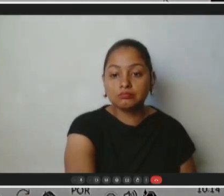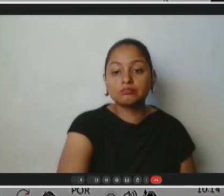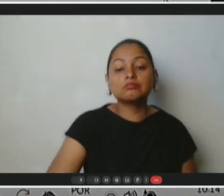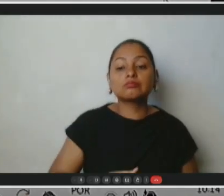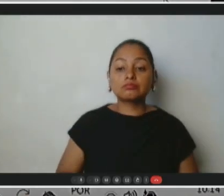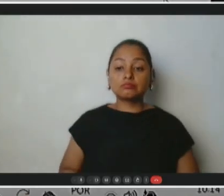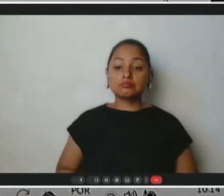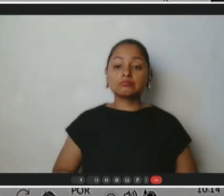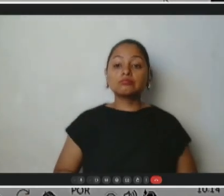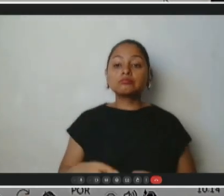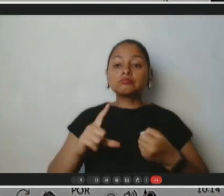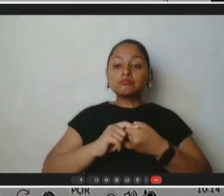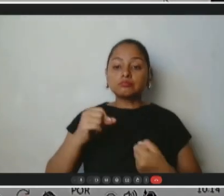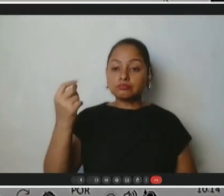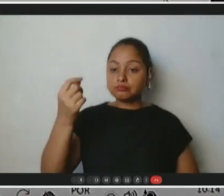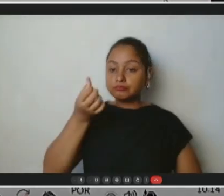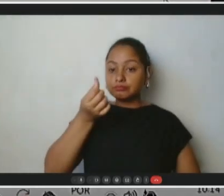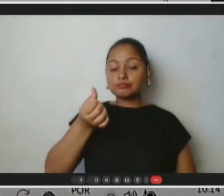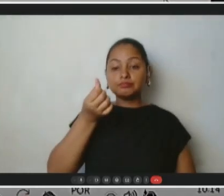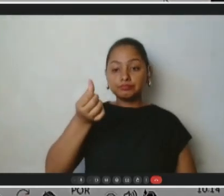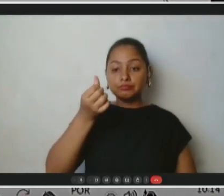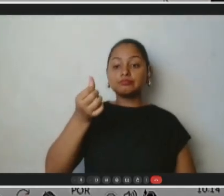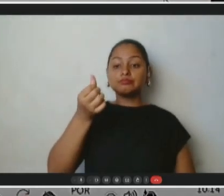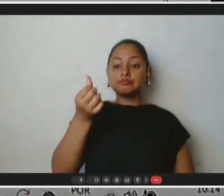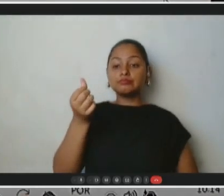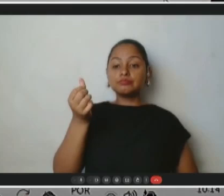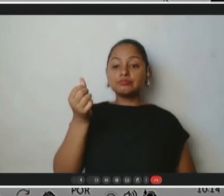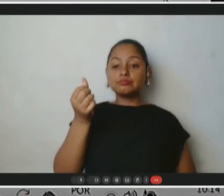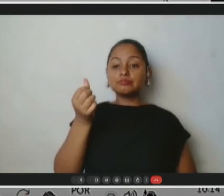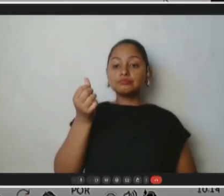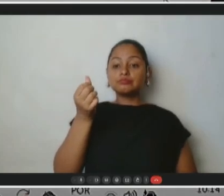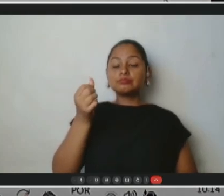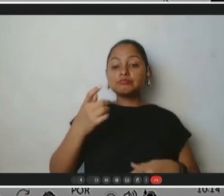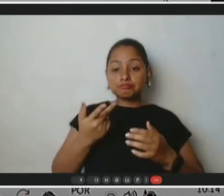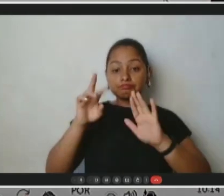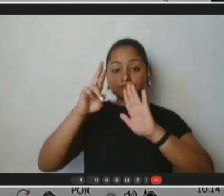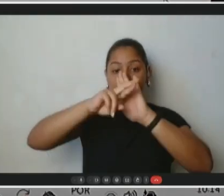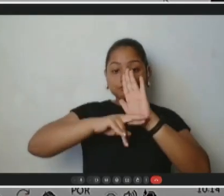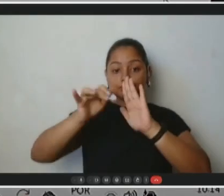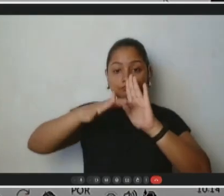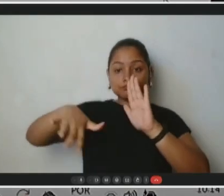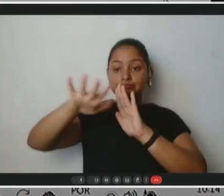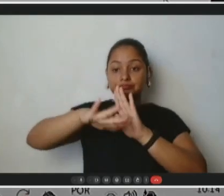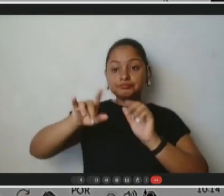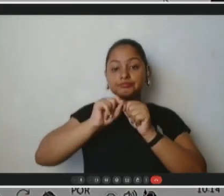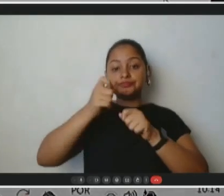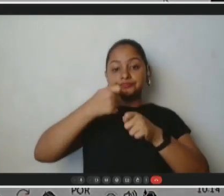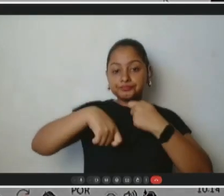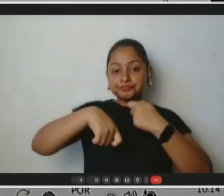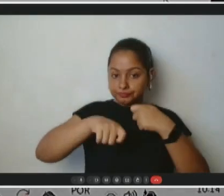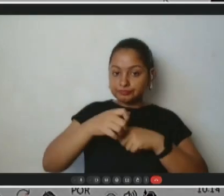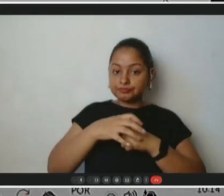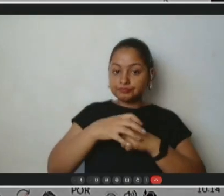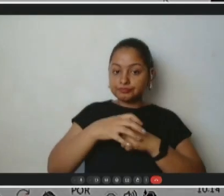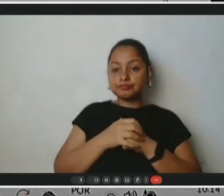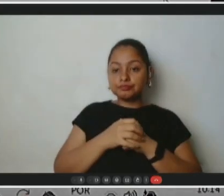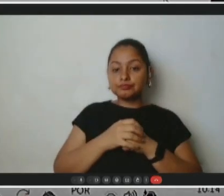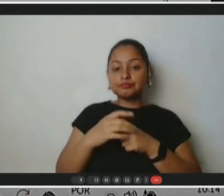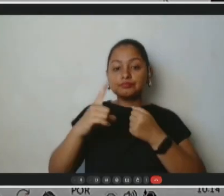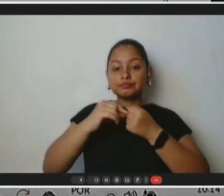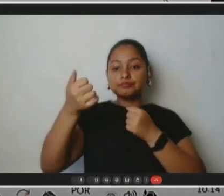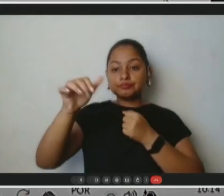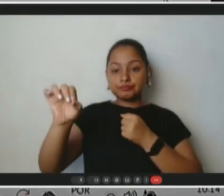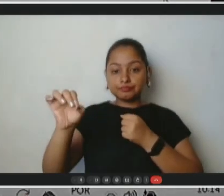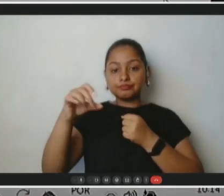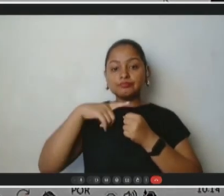Capítulo 6º. Diretrizes gerais para a elaboração dos orçamentos. Artigo 10. Para o exercício